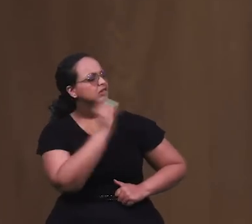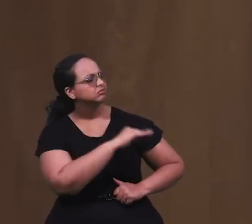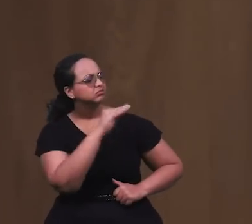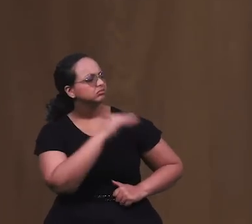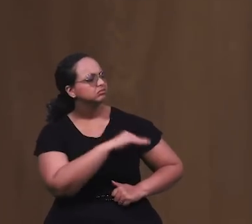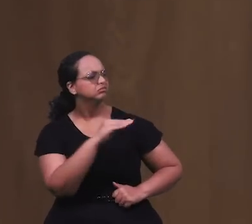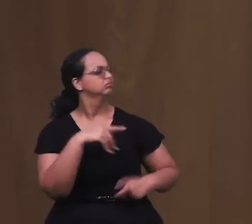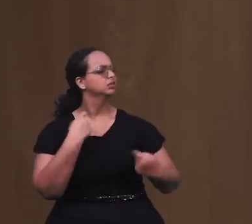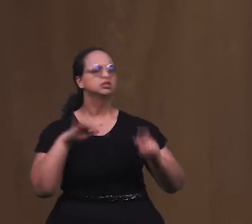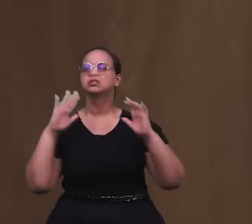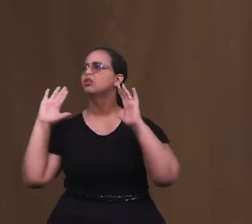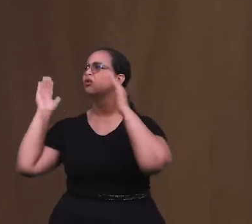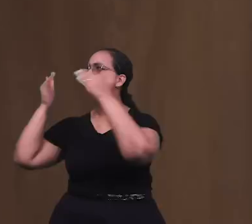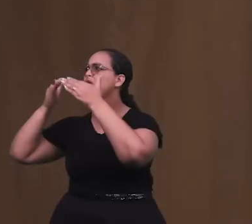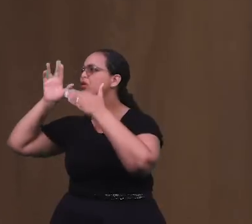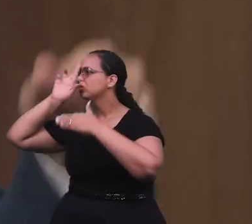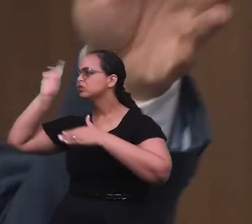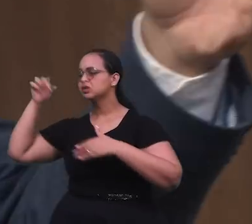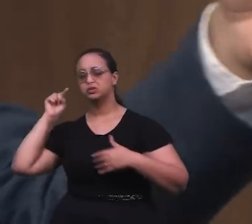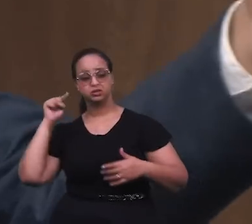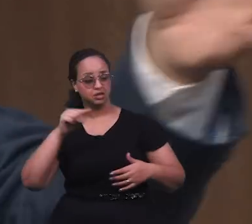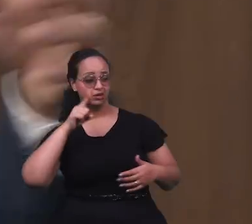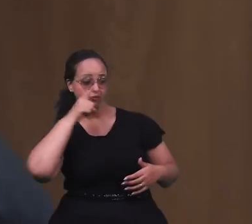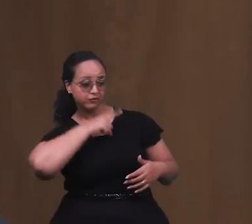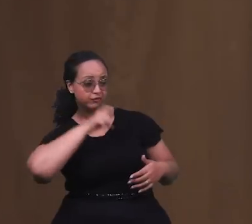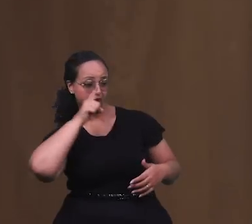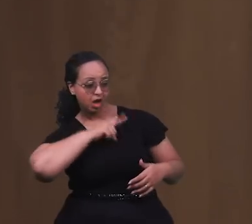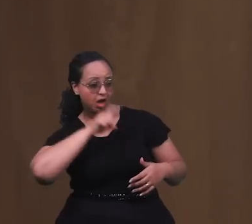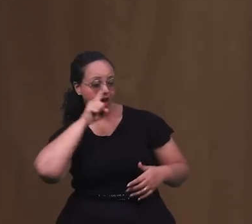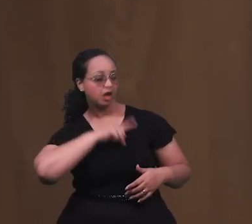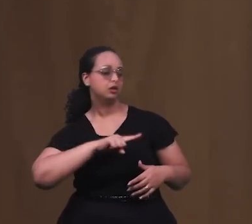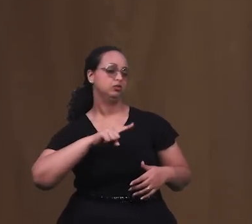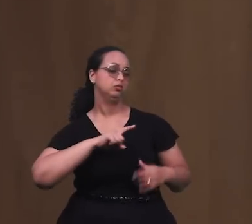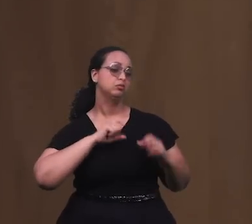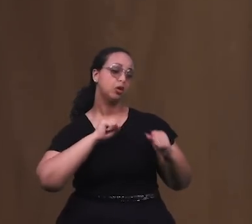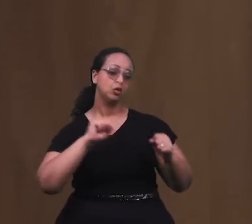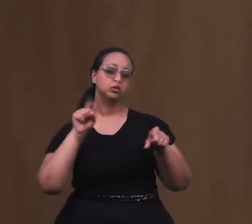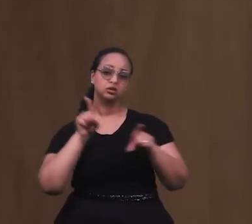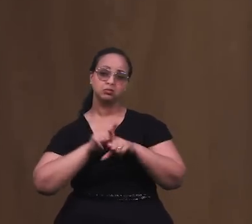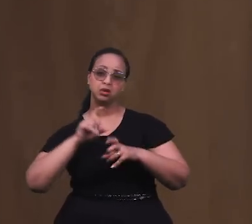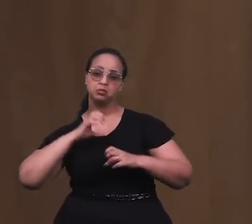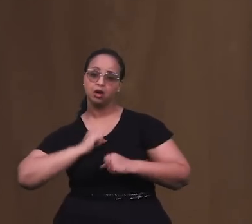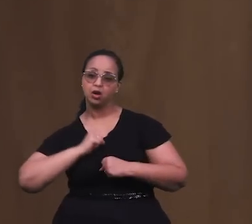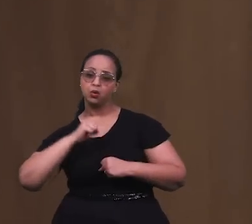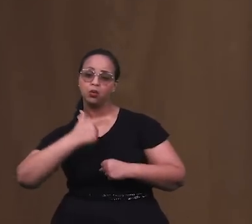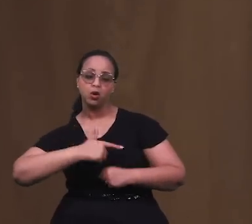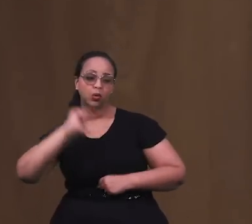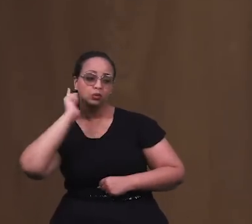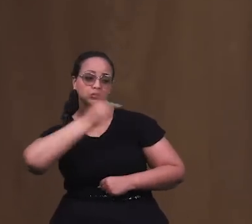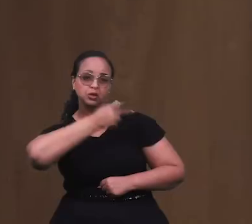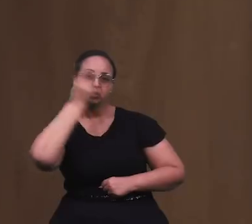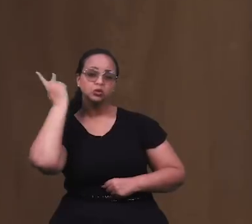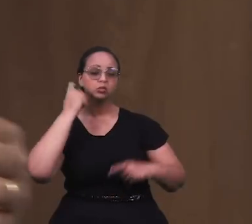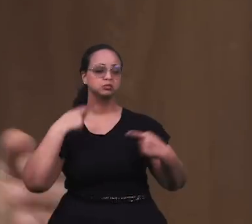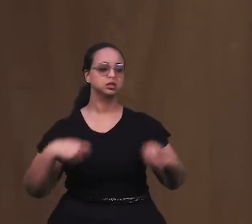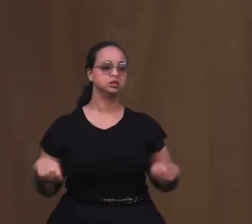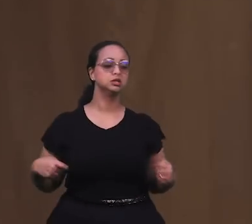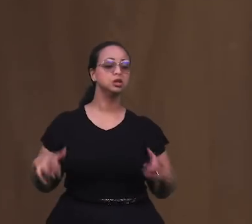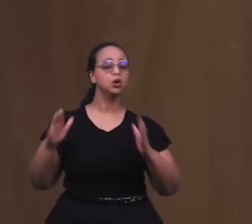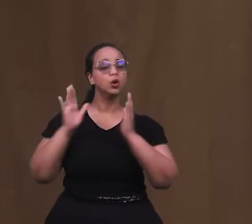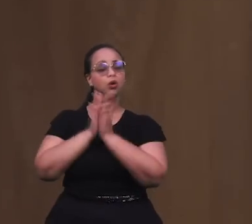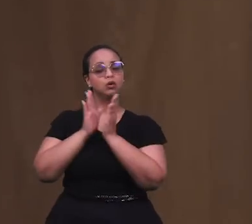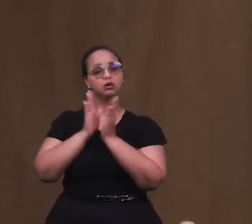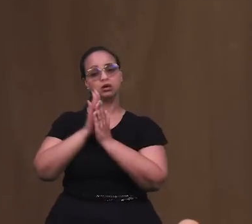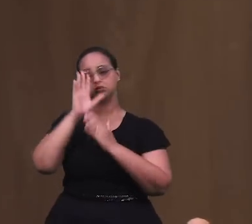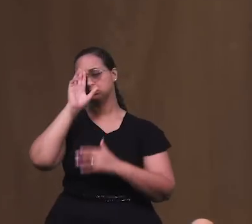homem. O homem falha, você também pode magoar alguém em algum momento da sua vida. Mas vamos aos pés do Senhor. Então,